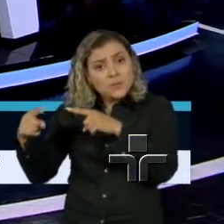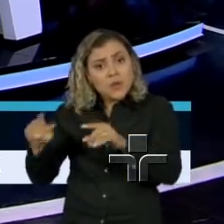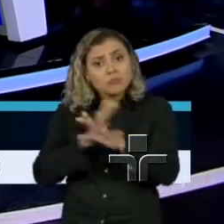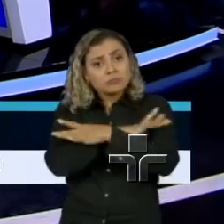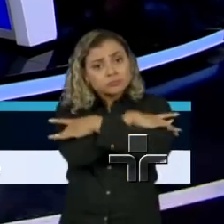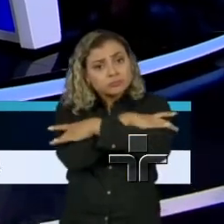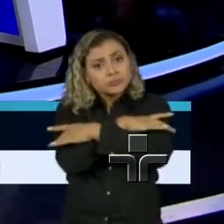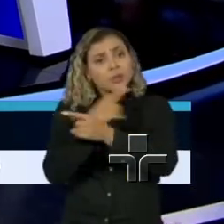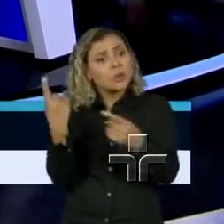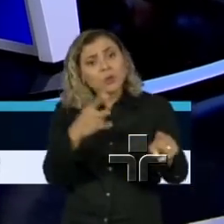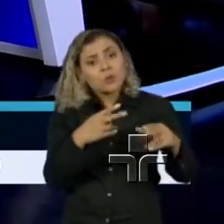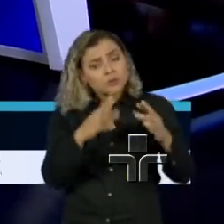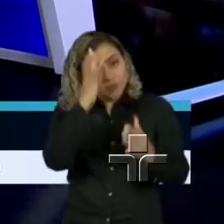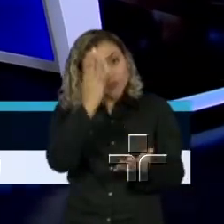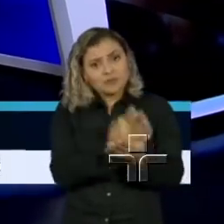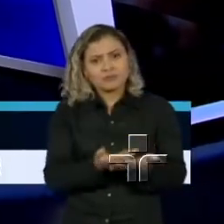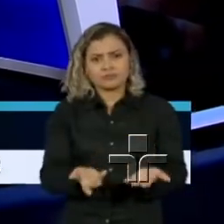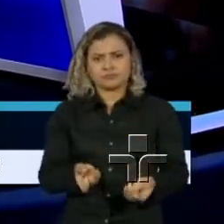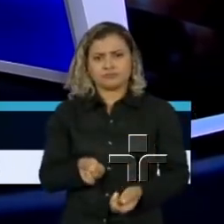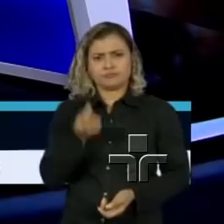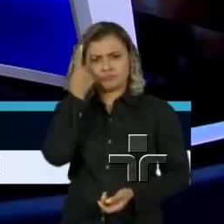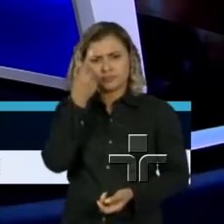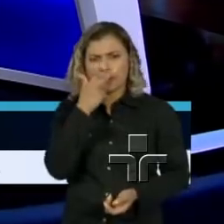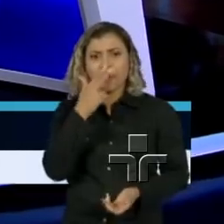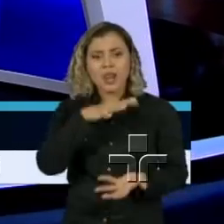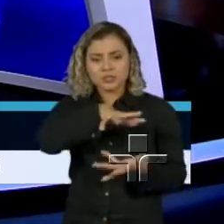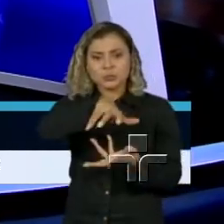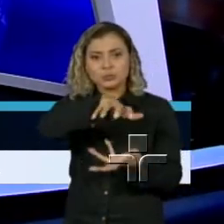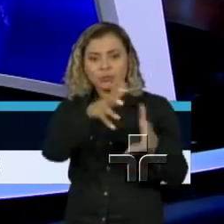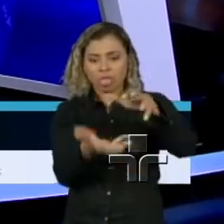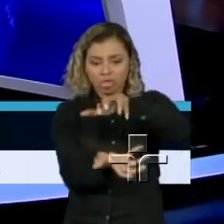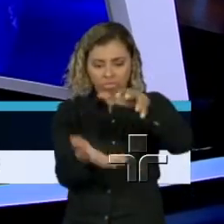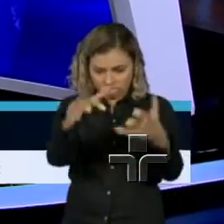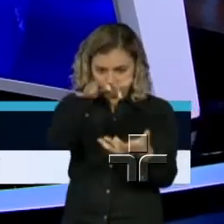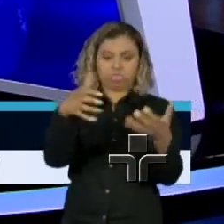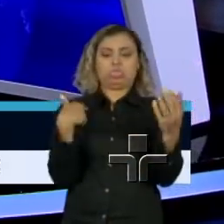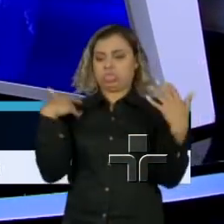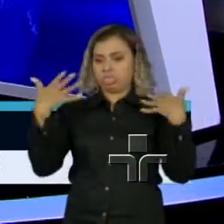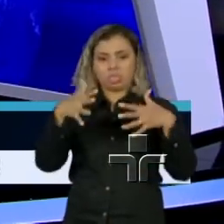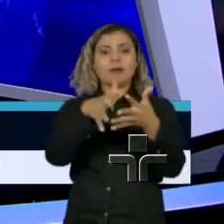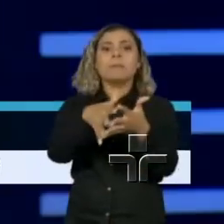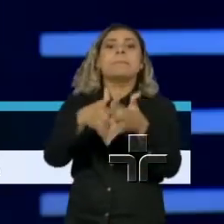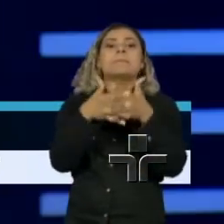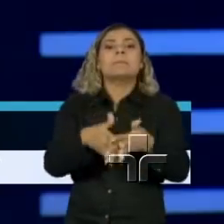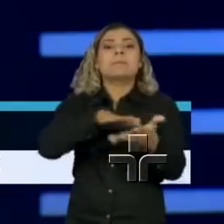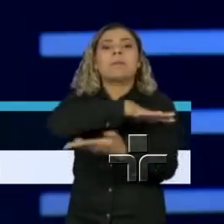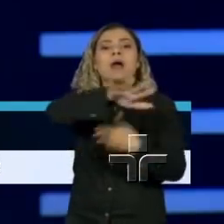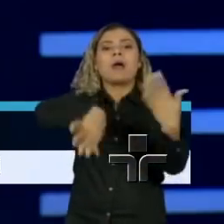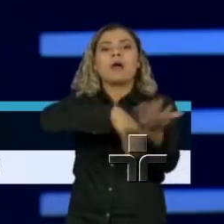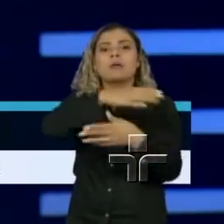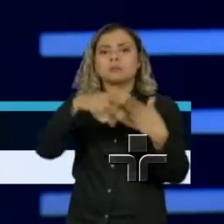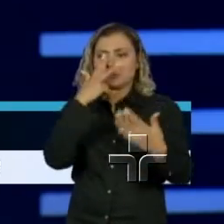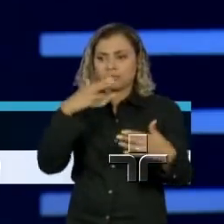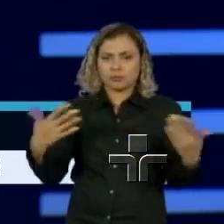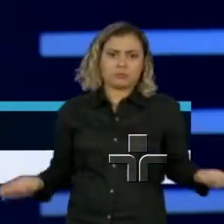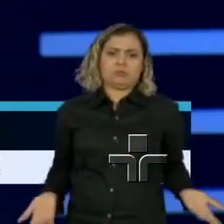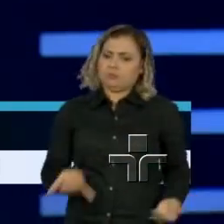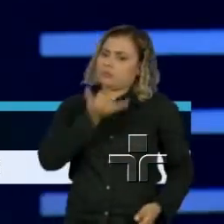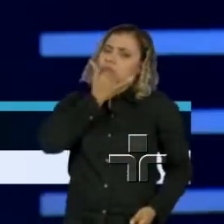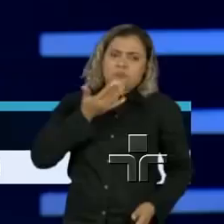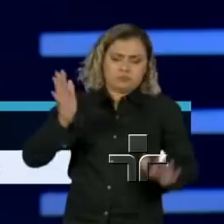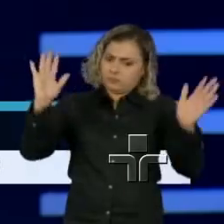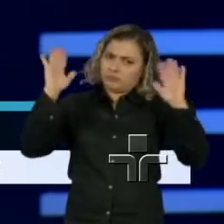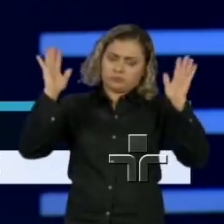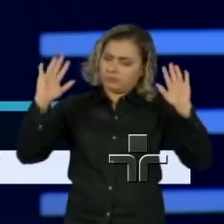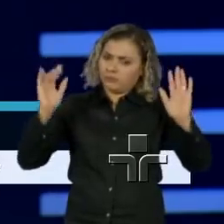contra a fé. Bom, aí está tudo, é um mundo de ponta cabeça, né? Como é possível o traficante evangélico determinar que não pode ter um culto umbandista, se é